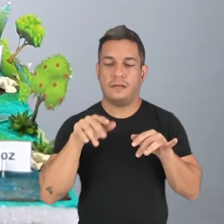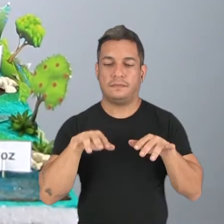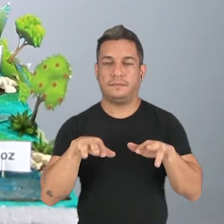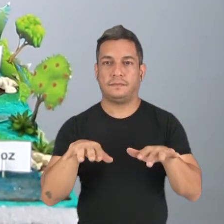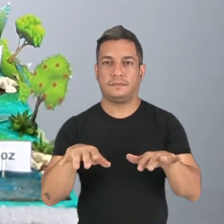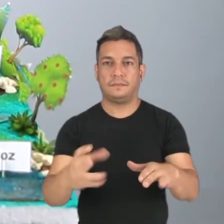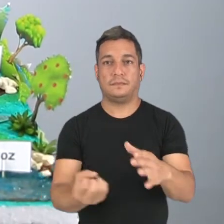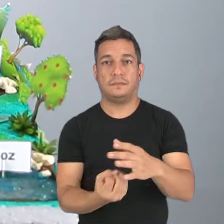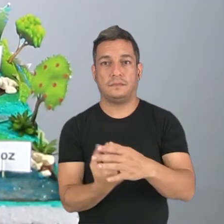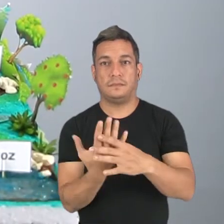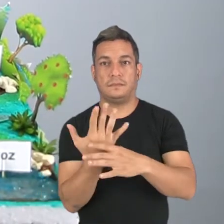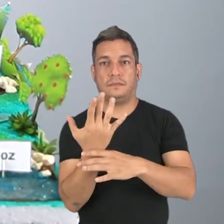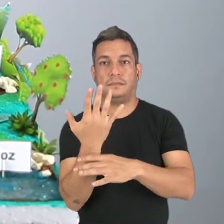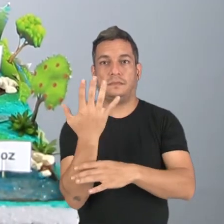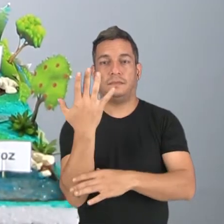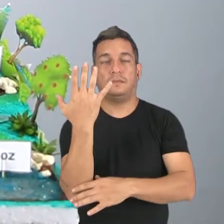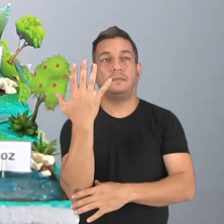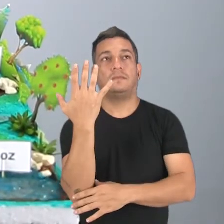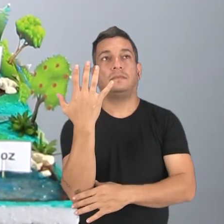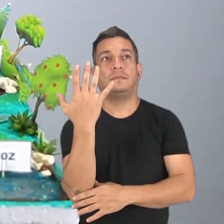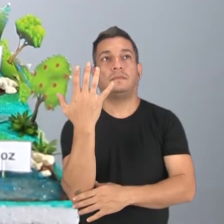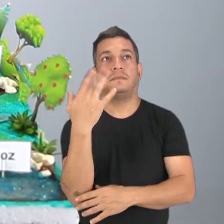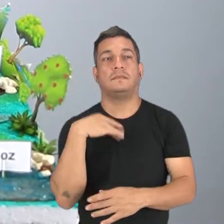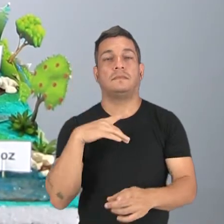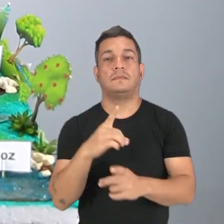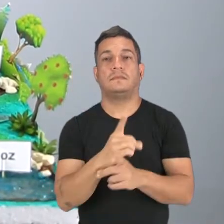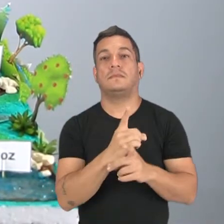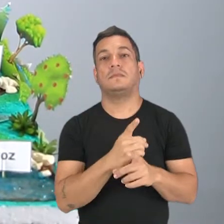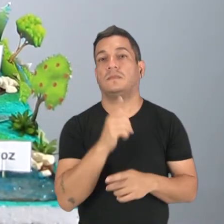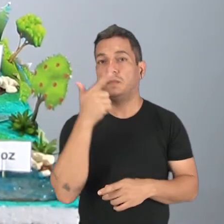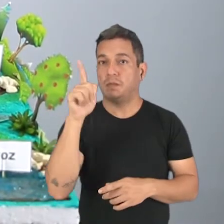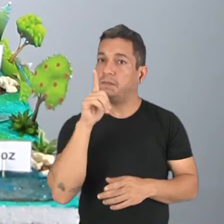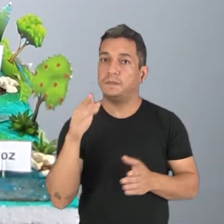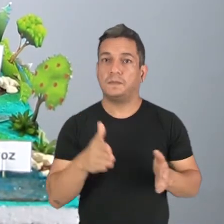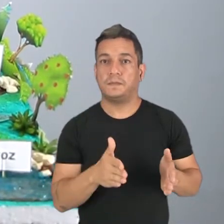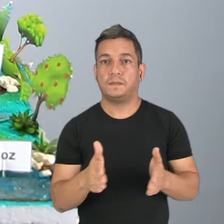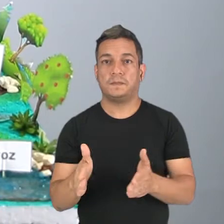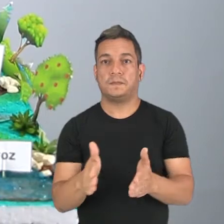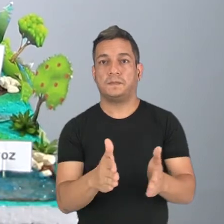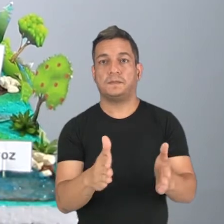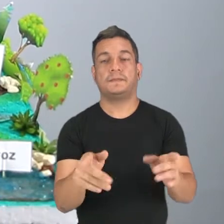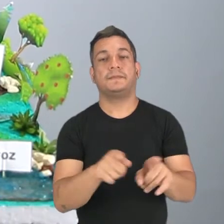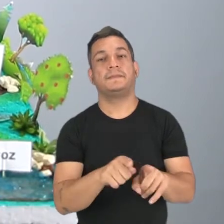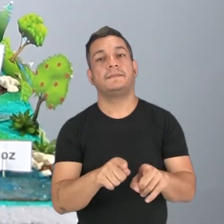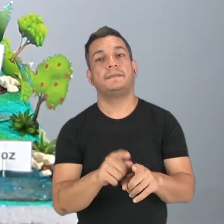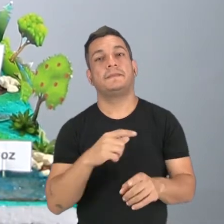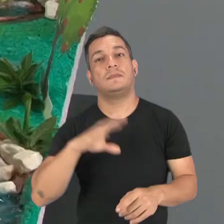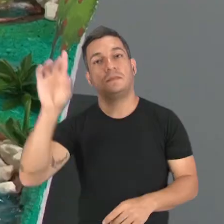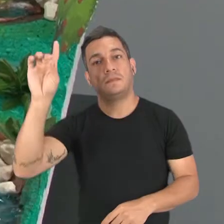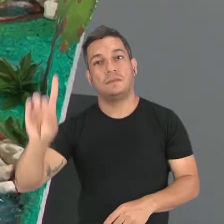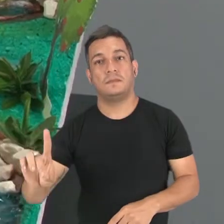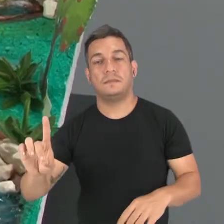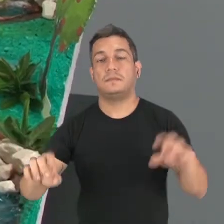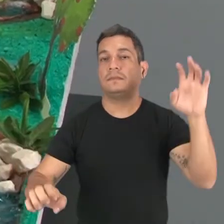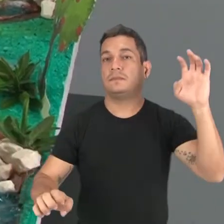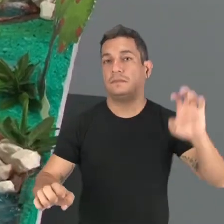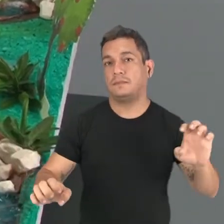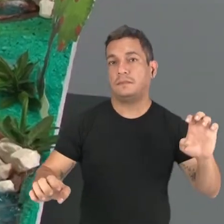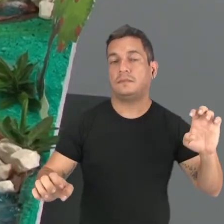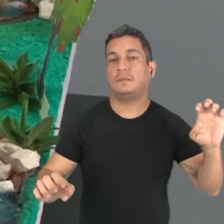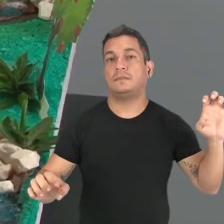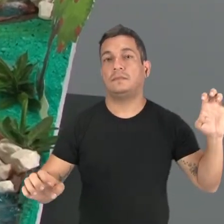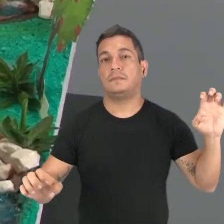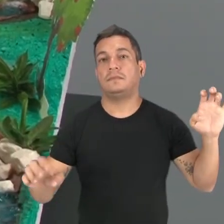desde a sua nascente, e aí eles encontram um outro rio, do lado direito, do lado